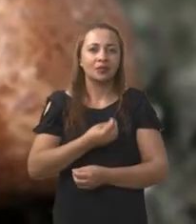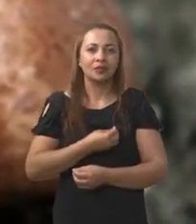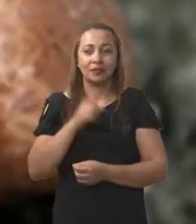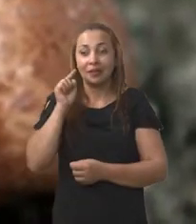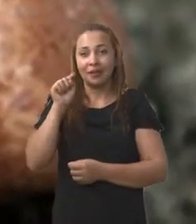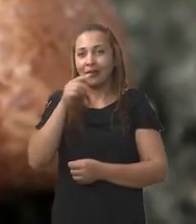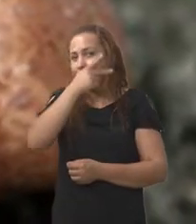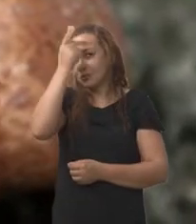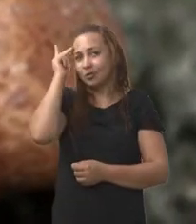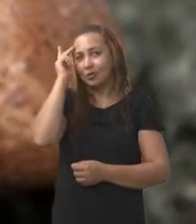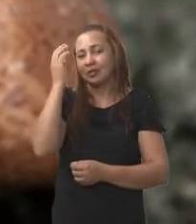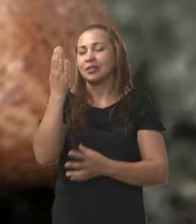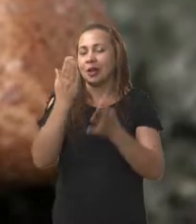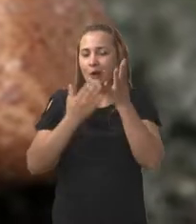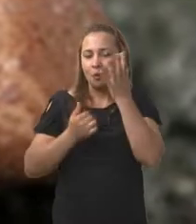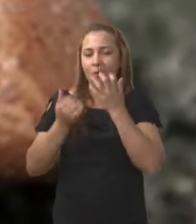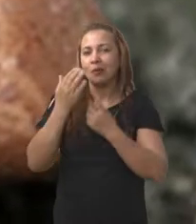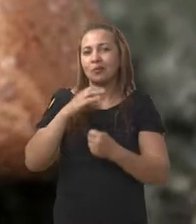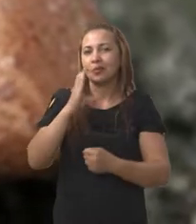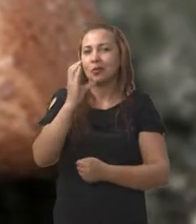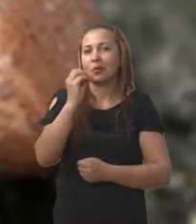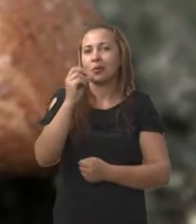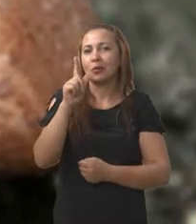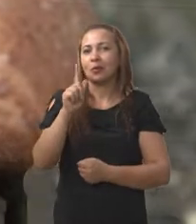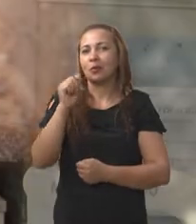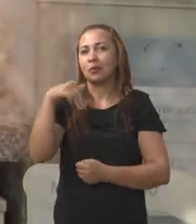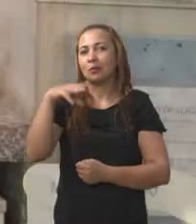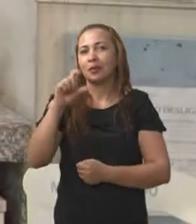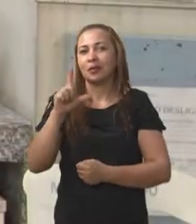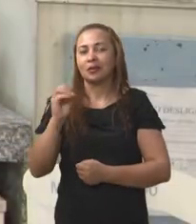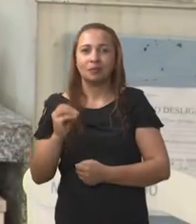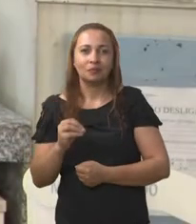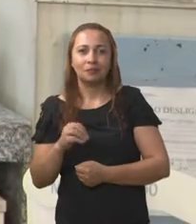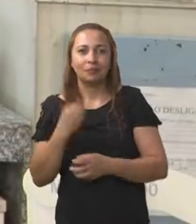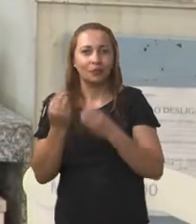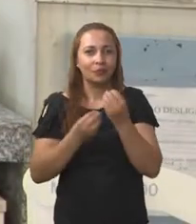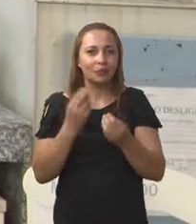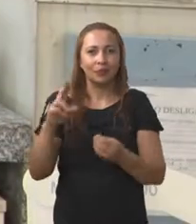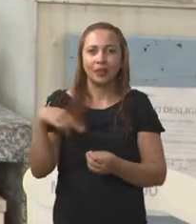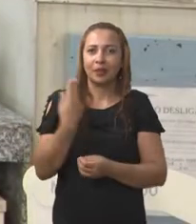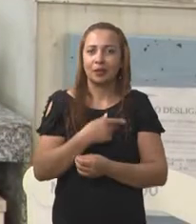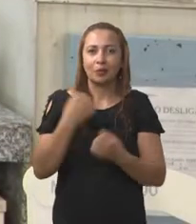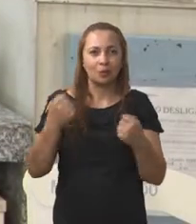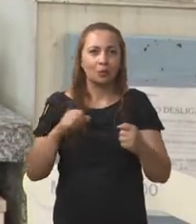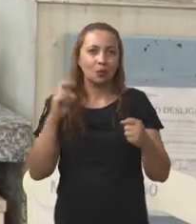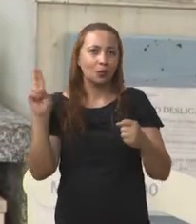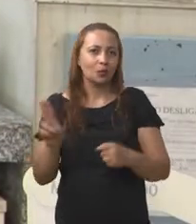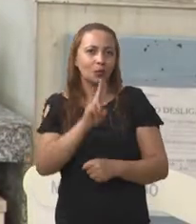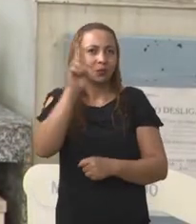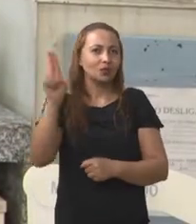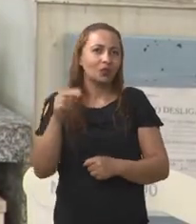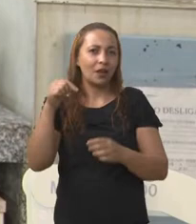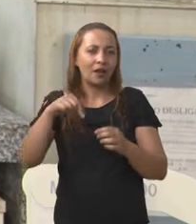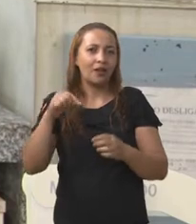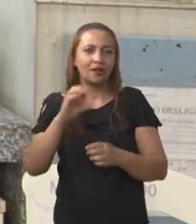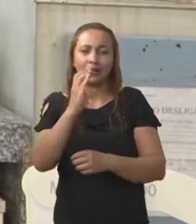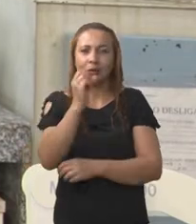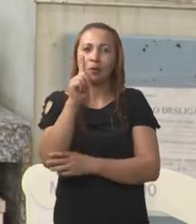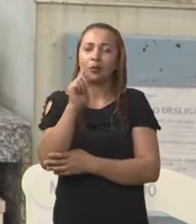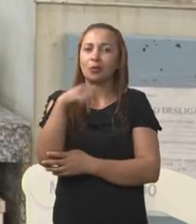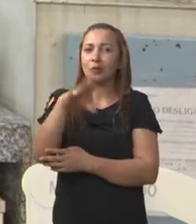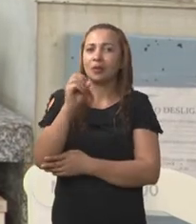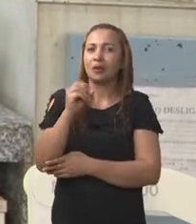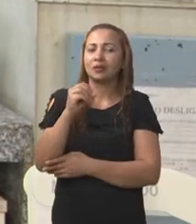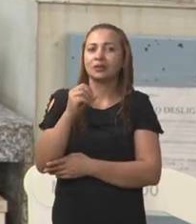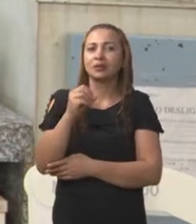a vida daquelas pessoas que têm o hábito de gerir Os cogumelos comestíveis Então como uma forma das utilizar melhor esse cogumelo a